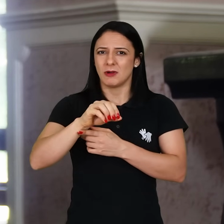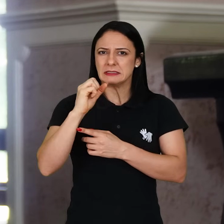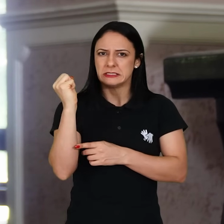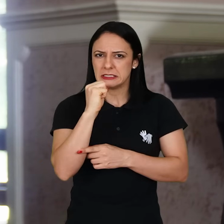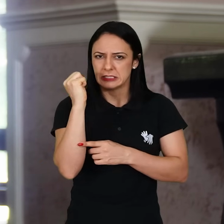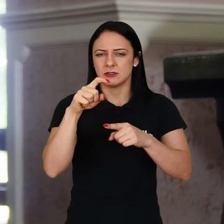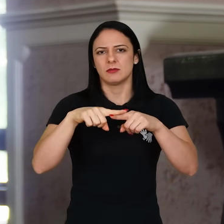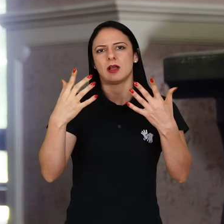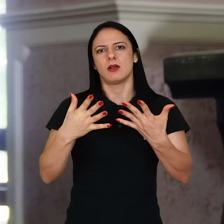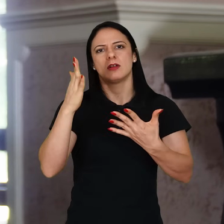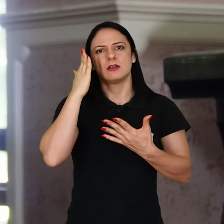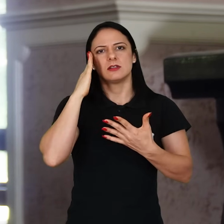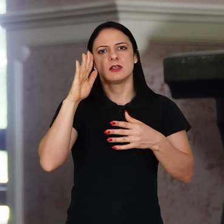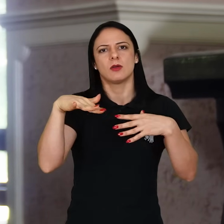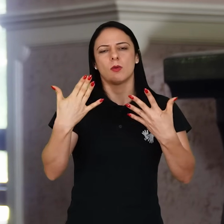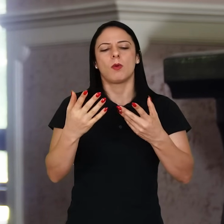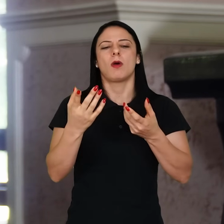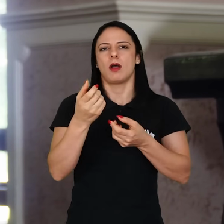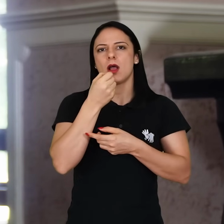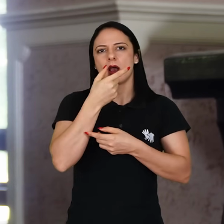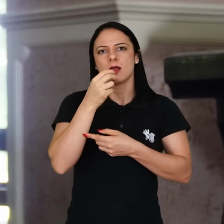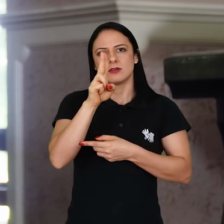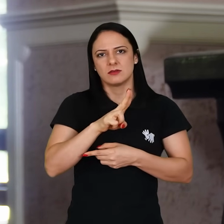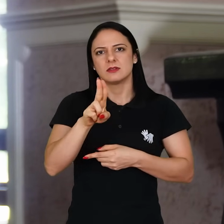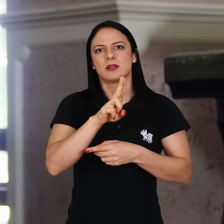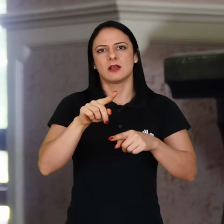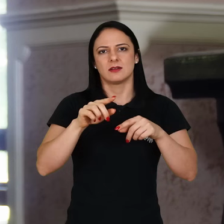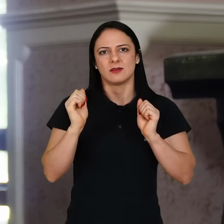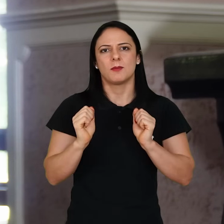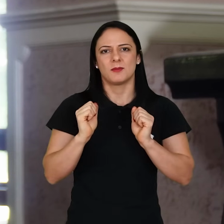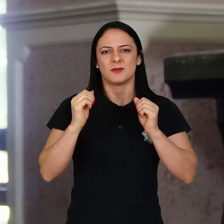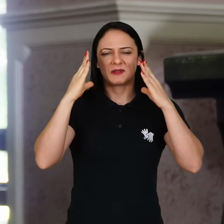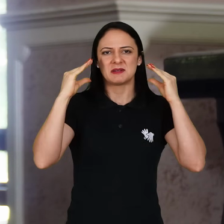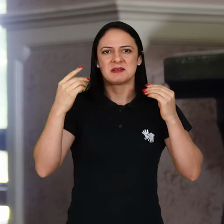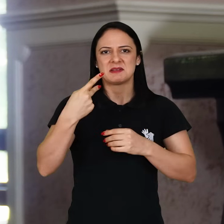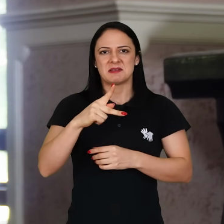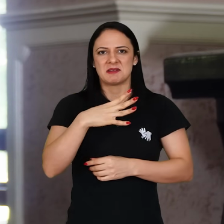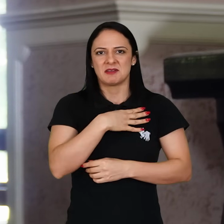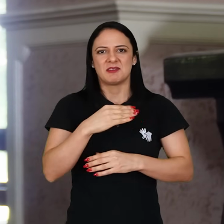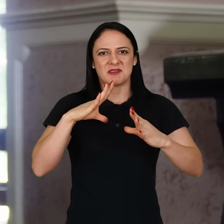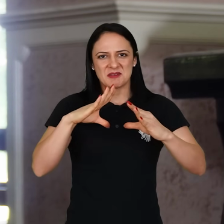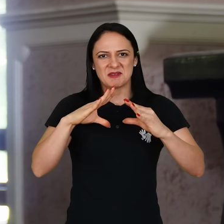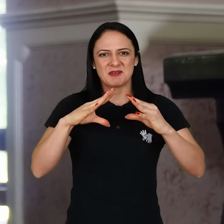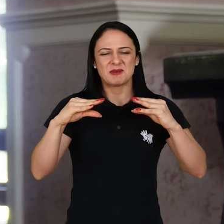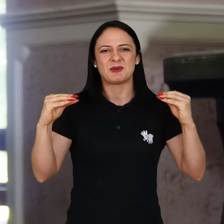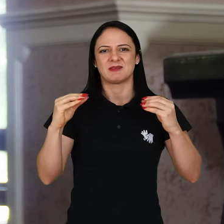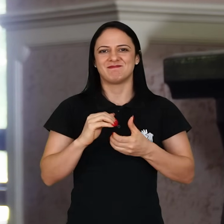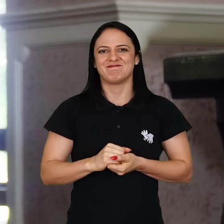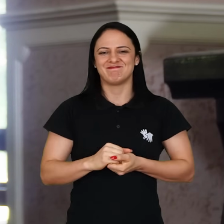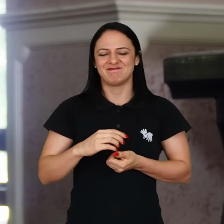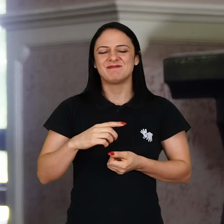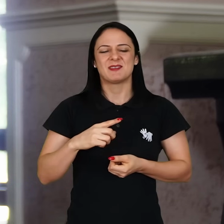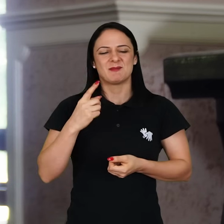qual medicamento usar, pode ficar tranquilo que seu filho vai ser curado. Eu falei, eu tenho certeza